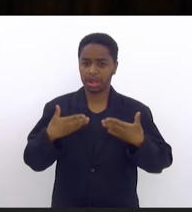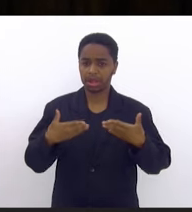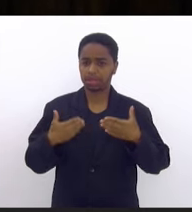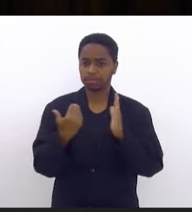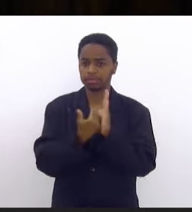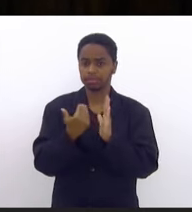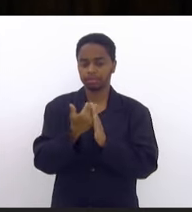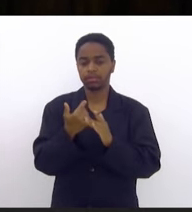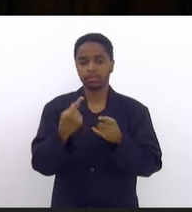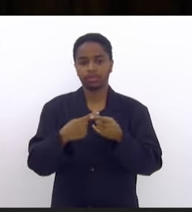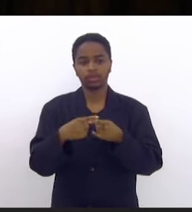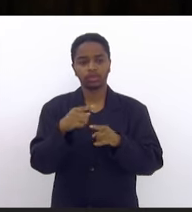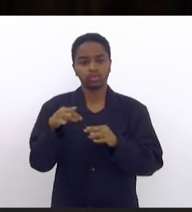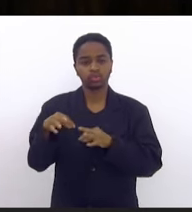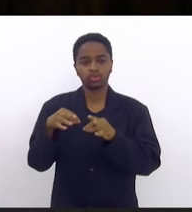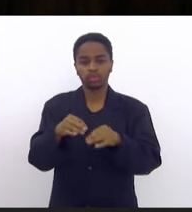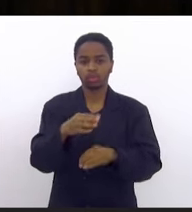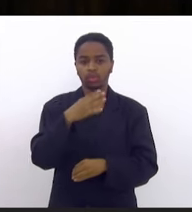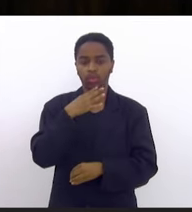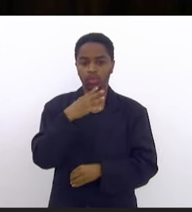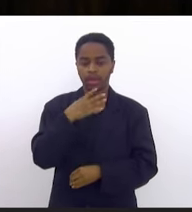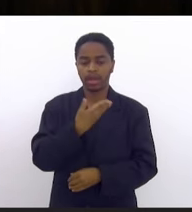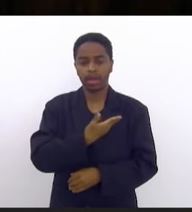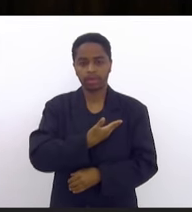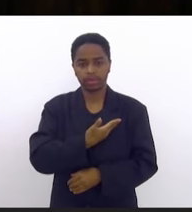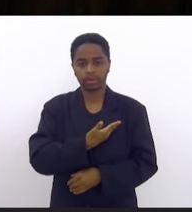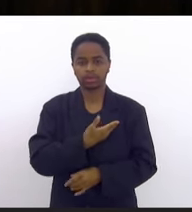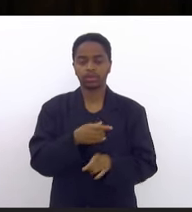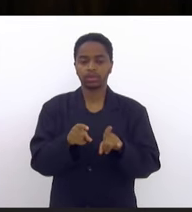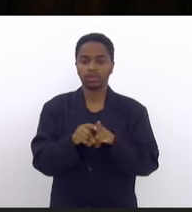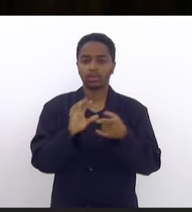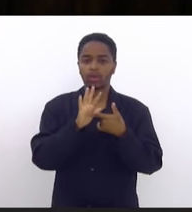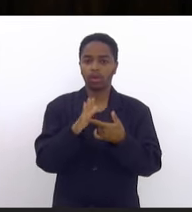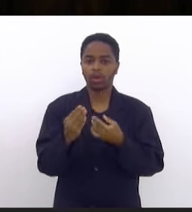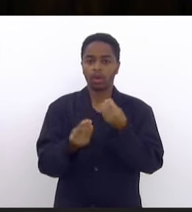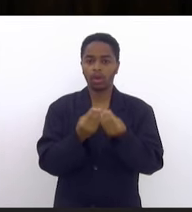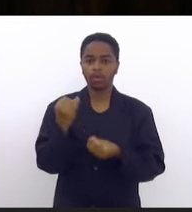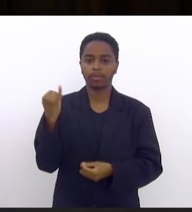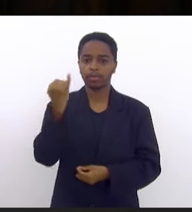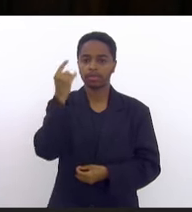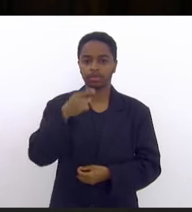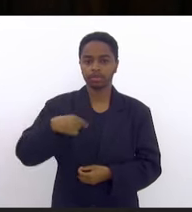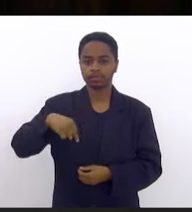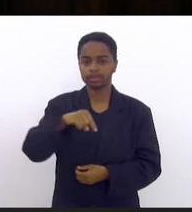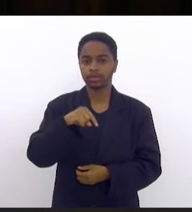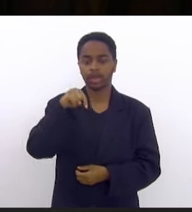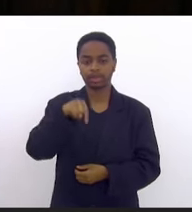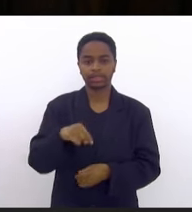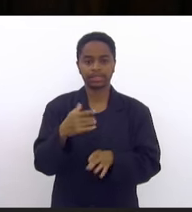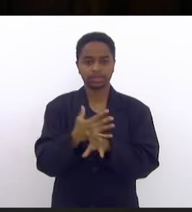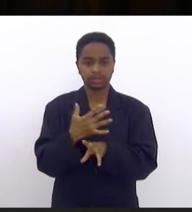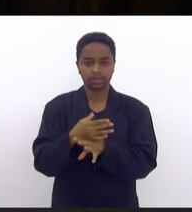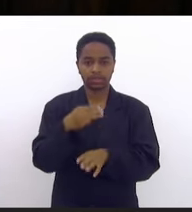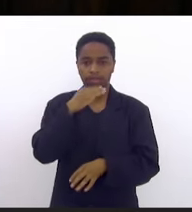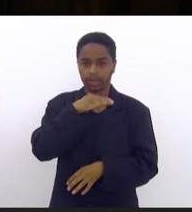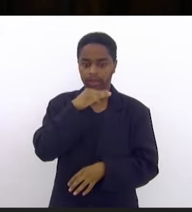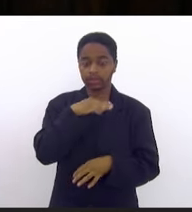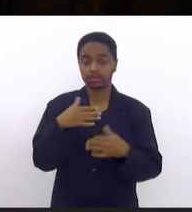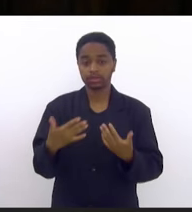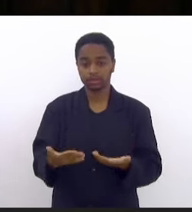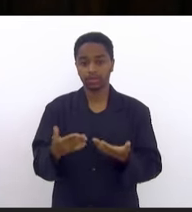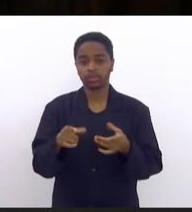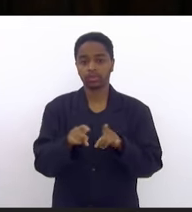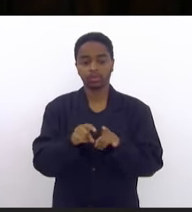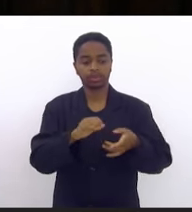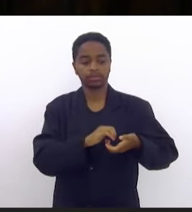são conhecidos, são amigos, sou testemunho da importância de vocês para a cidade de Mangaratiba. Então, receba também